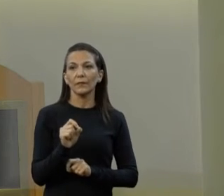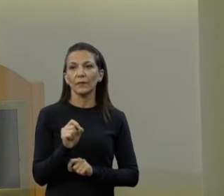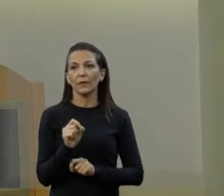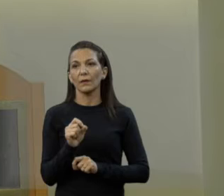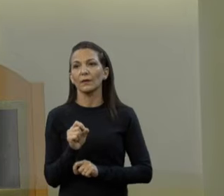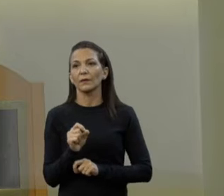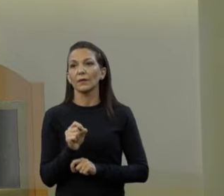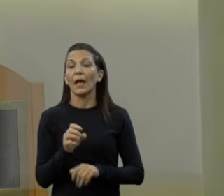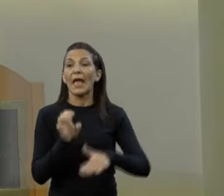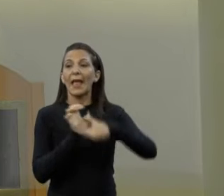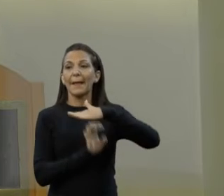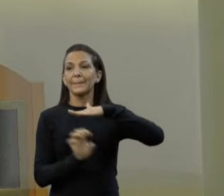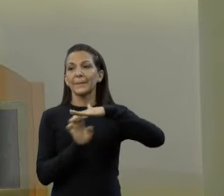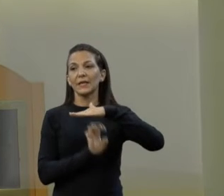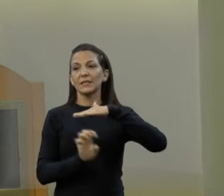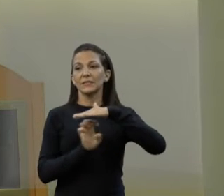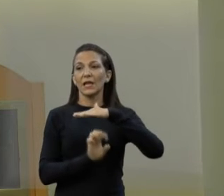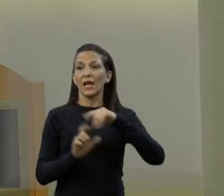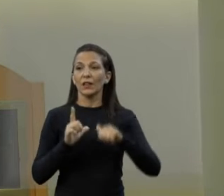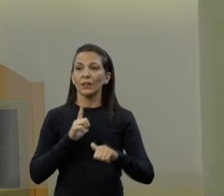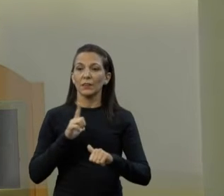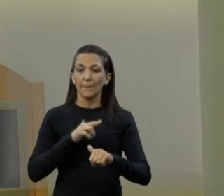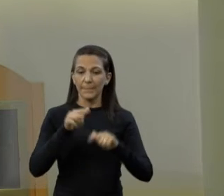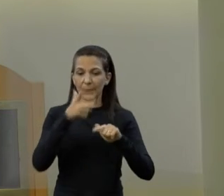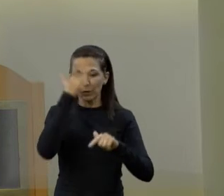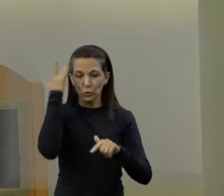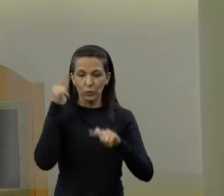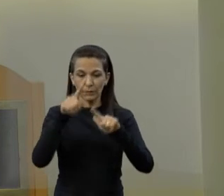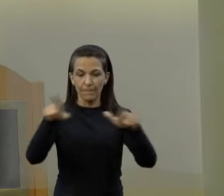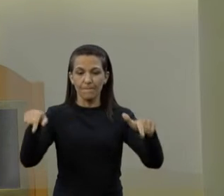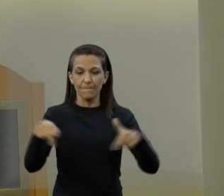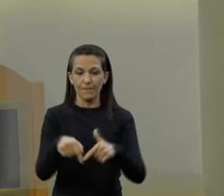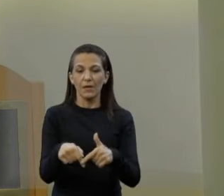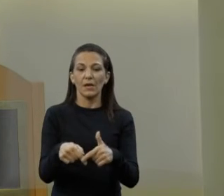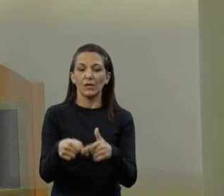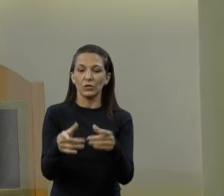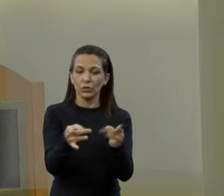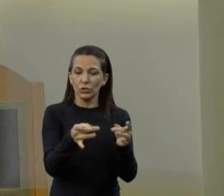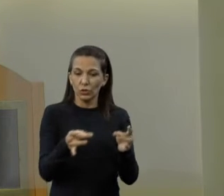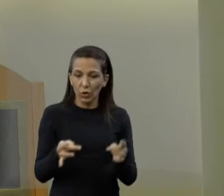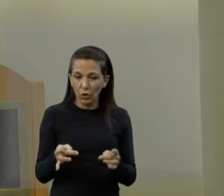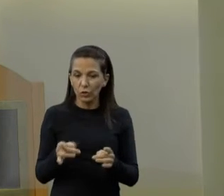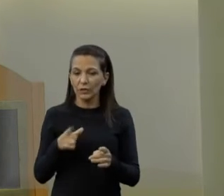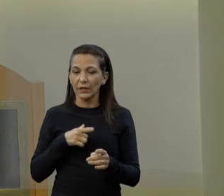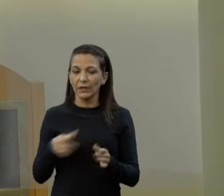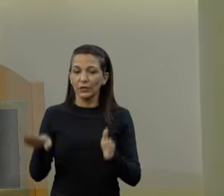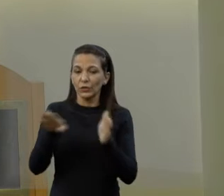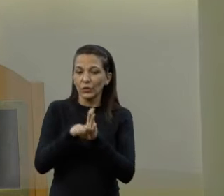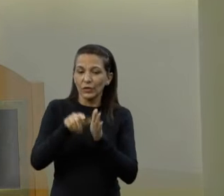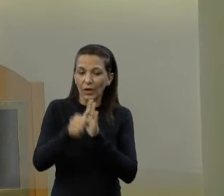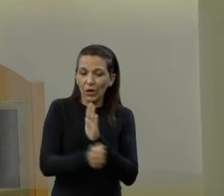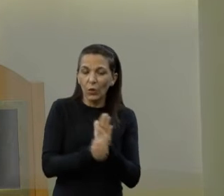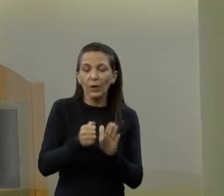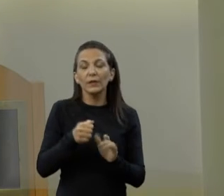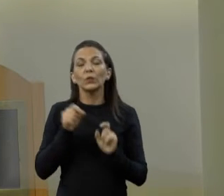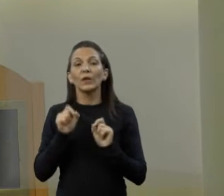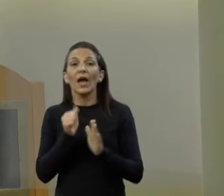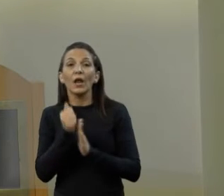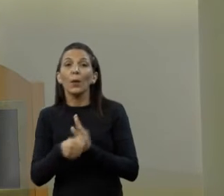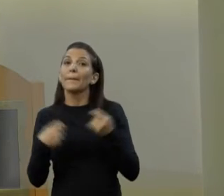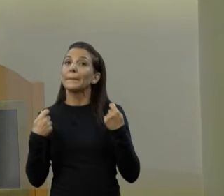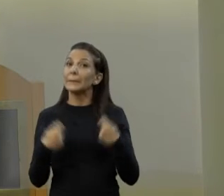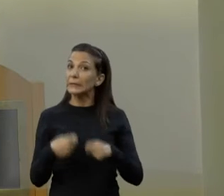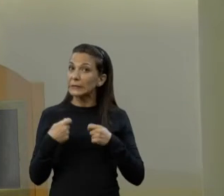os empresários os roteadores que vieram para o município Araraquara Precisa sim